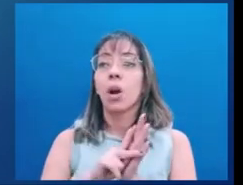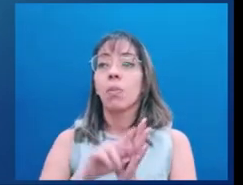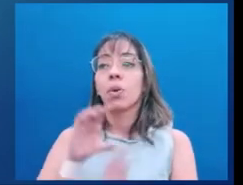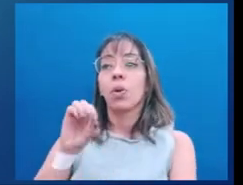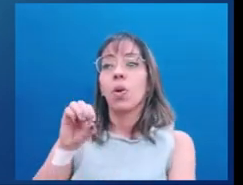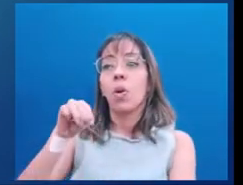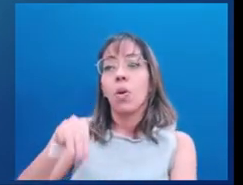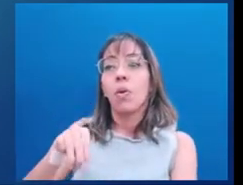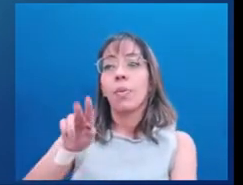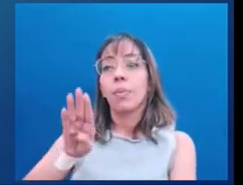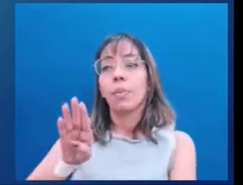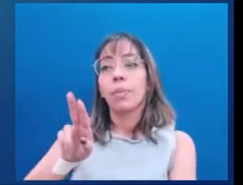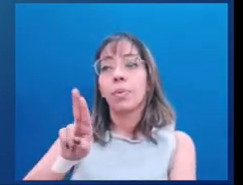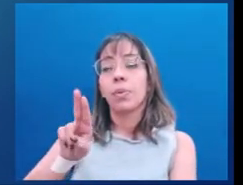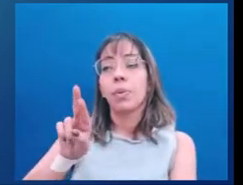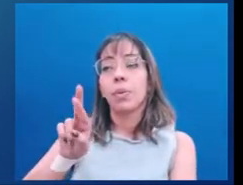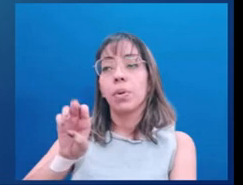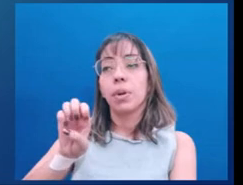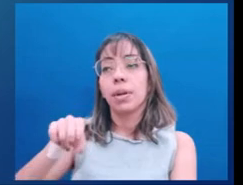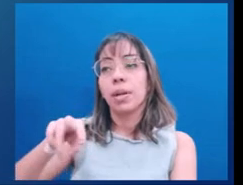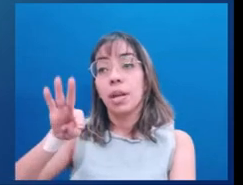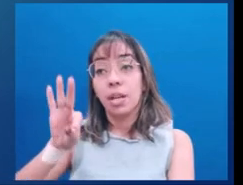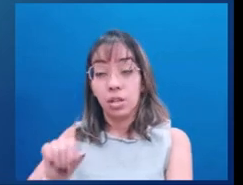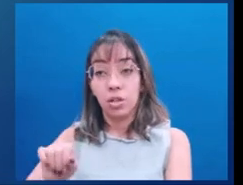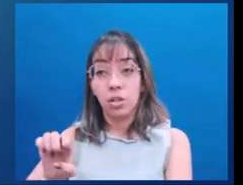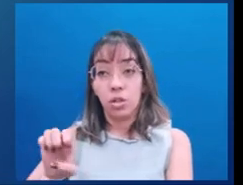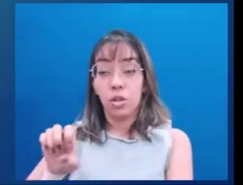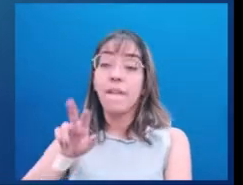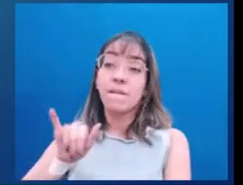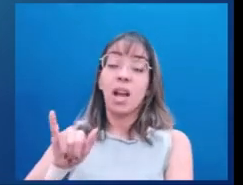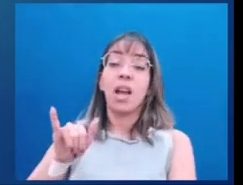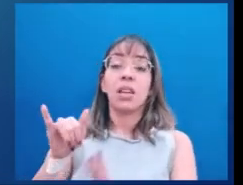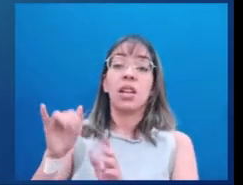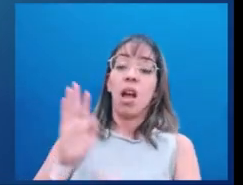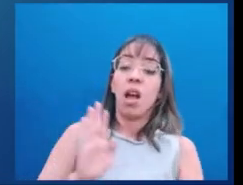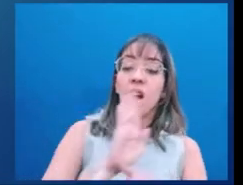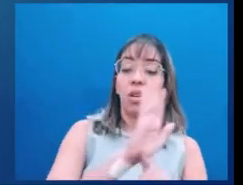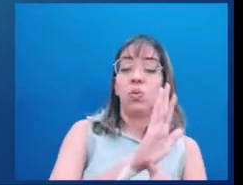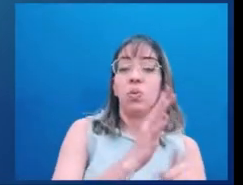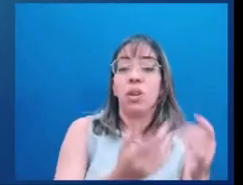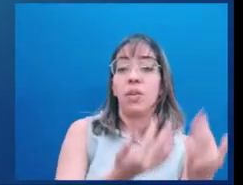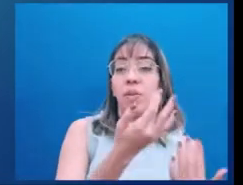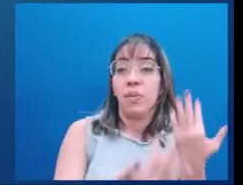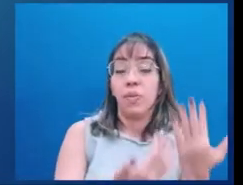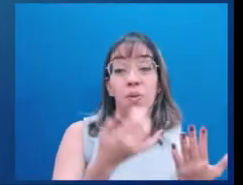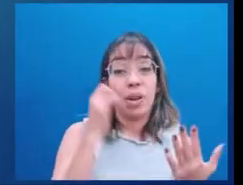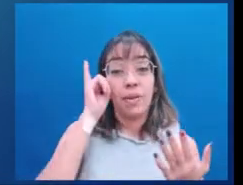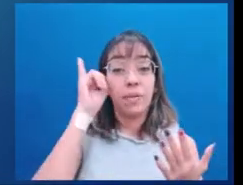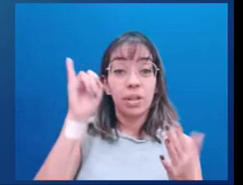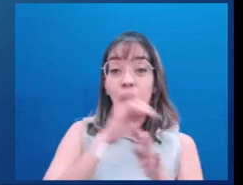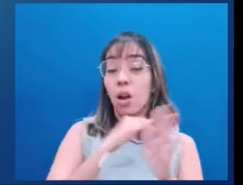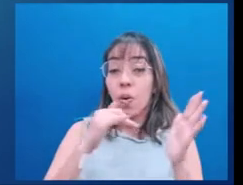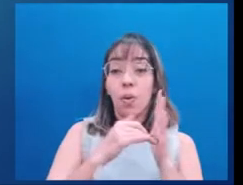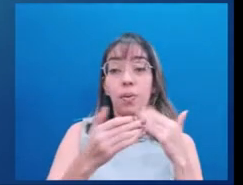Aqui já é o pictograma do produto comburente. São produtos com esse símbolo, eles facilitam a combustão de produtos inflamáveis, né?